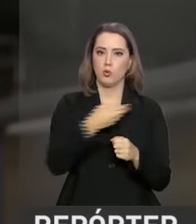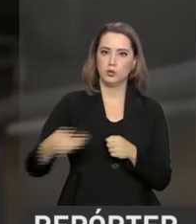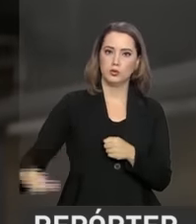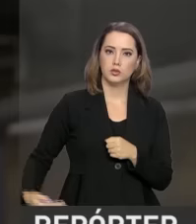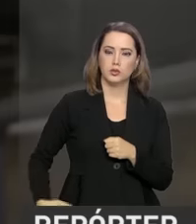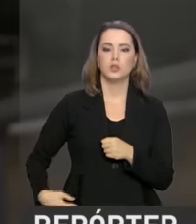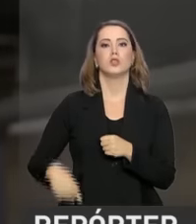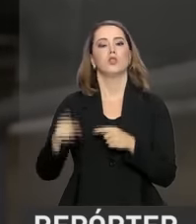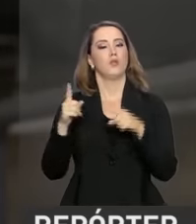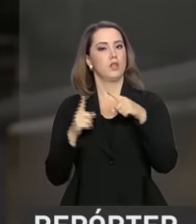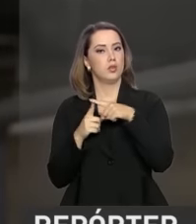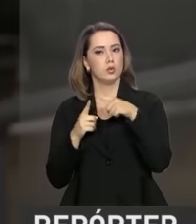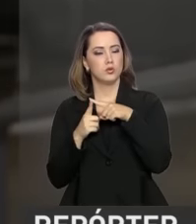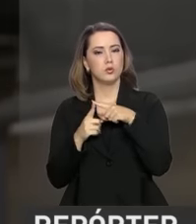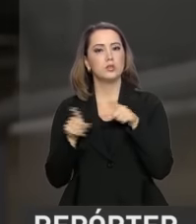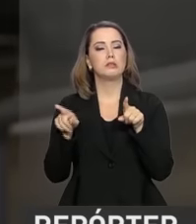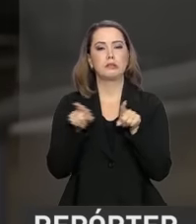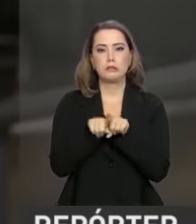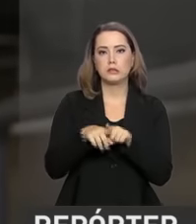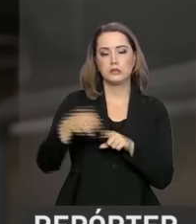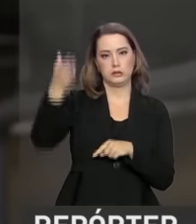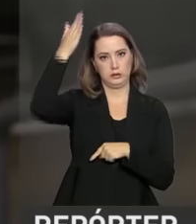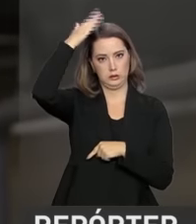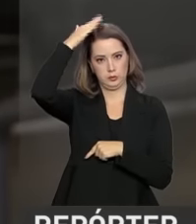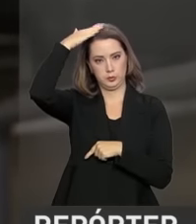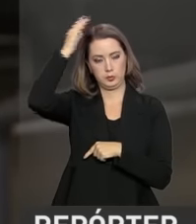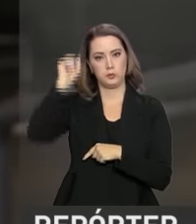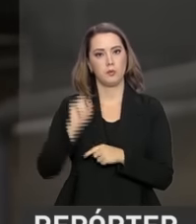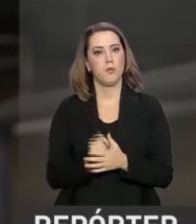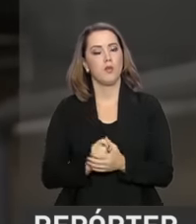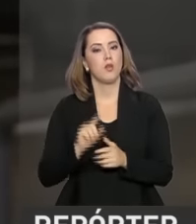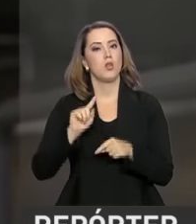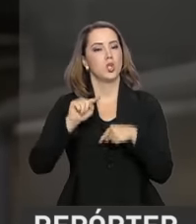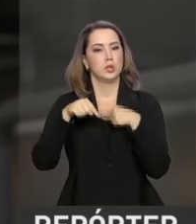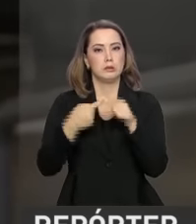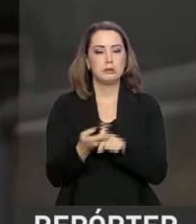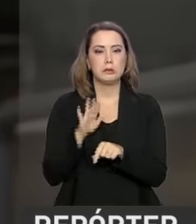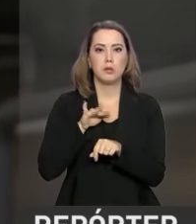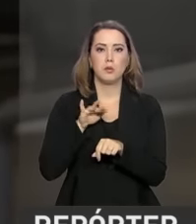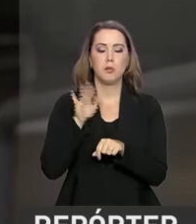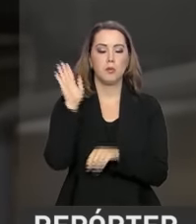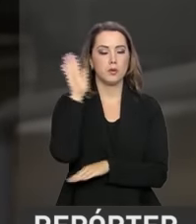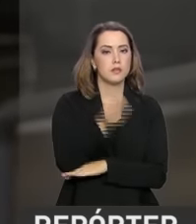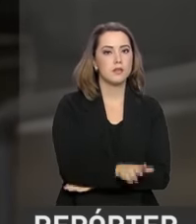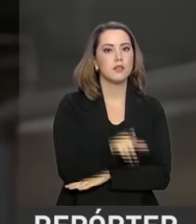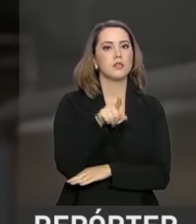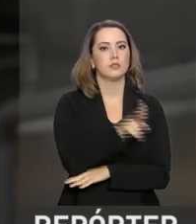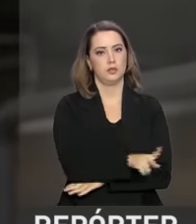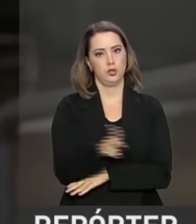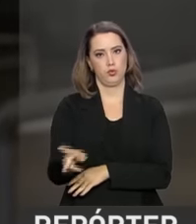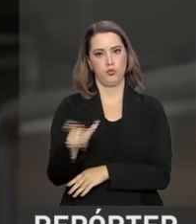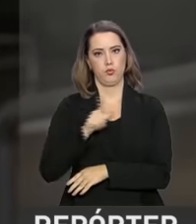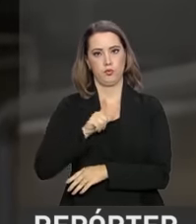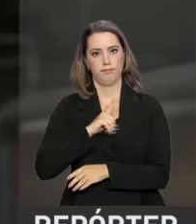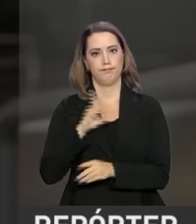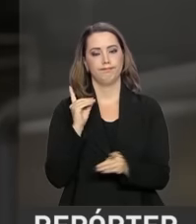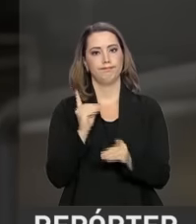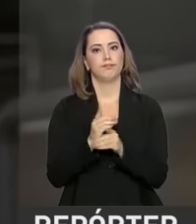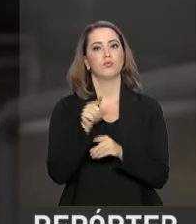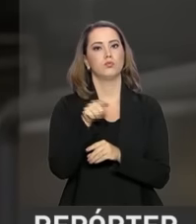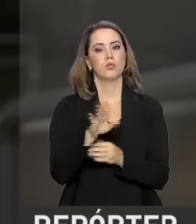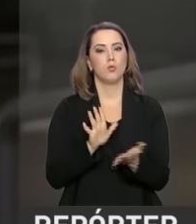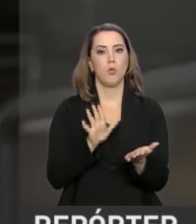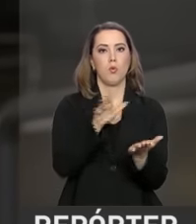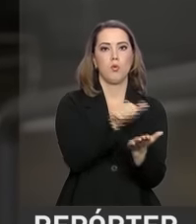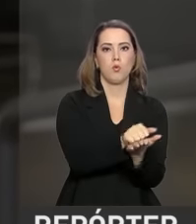Tocantins Marcelo Miranda e do Pará Simão Jatene no final da tarde Michel Temer participa da cerimônia de posse